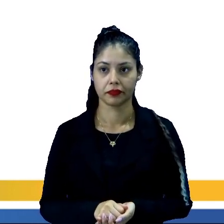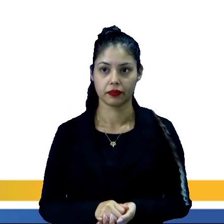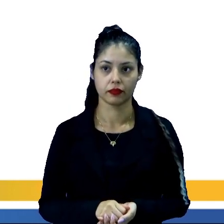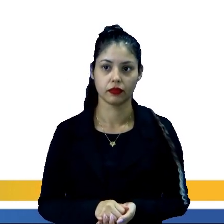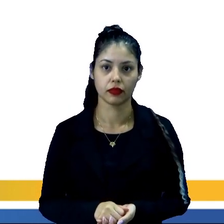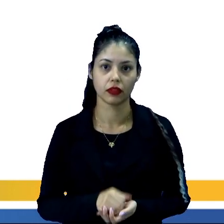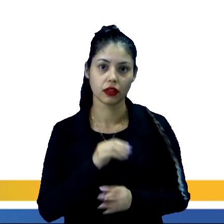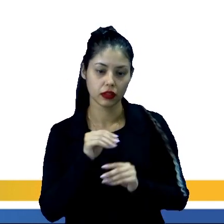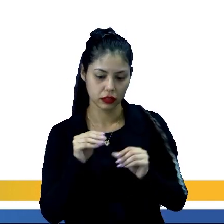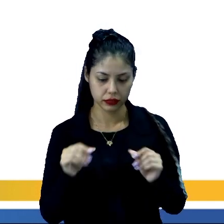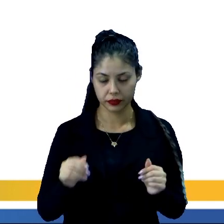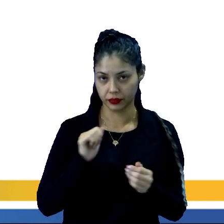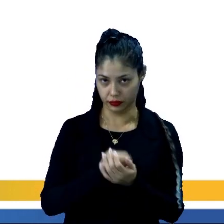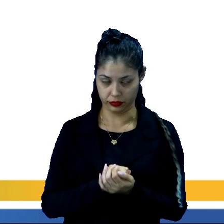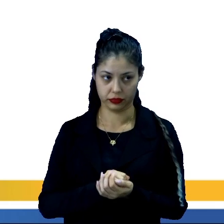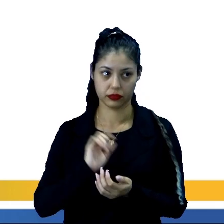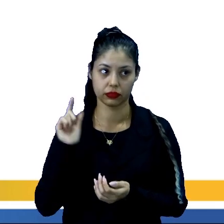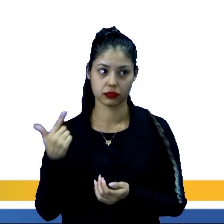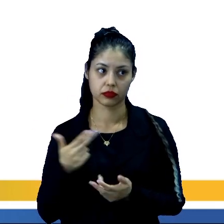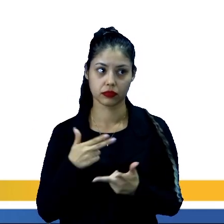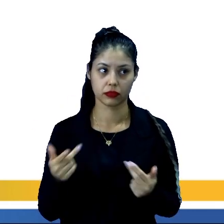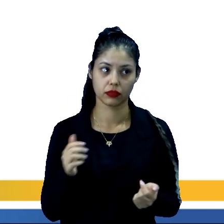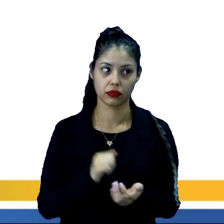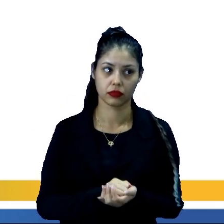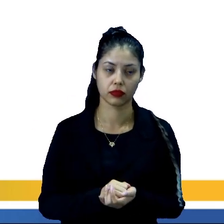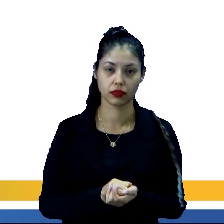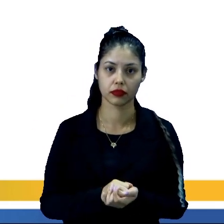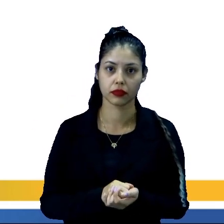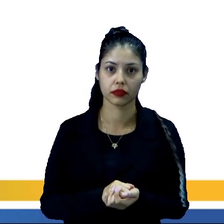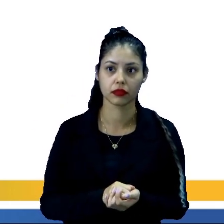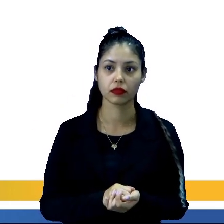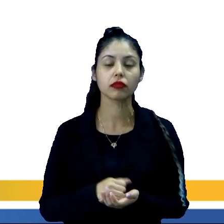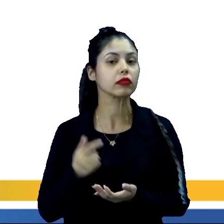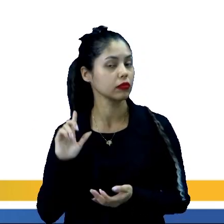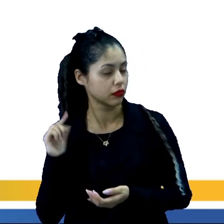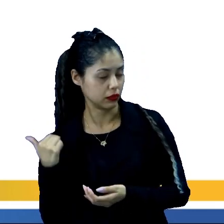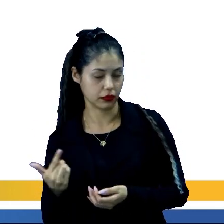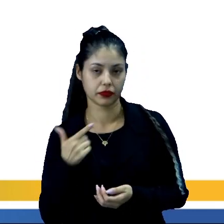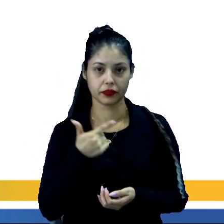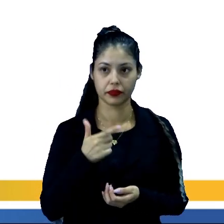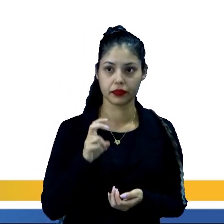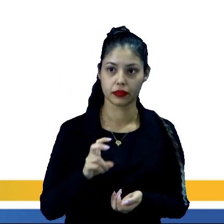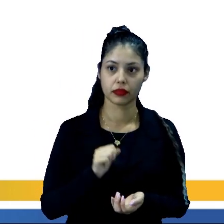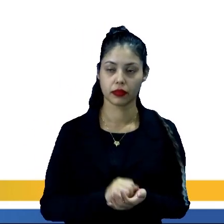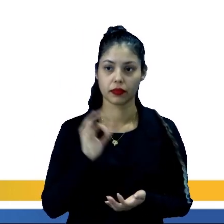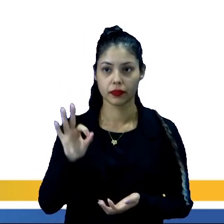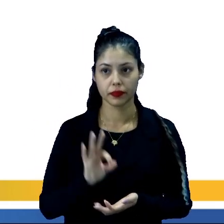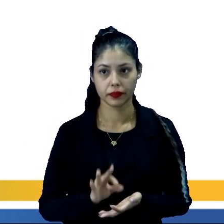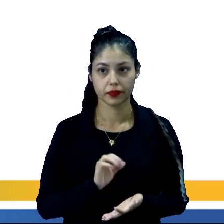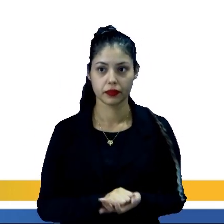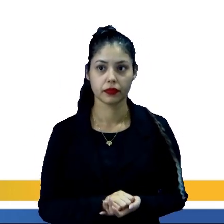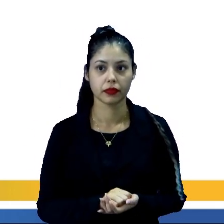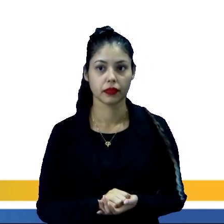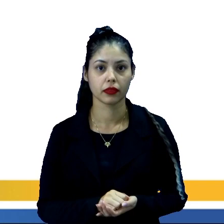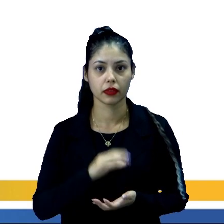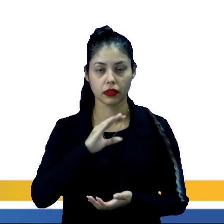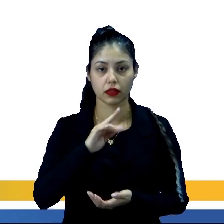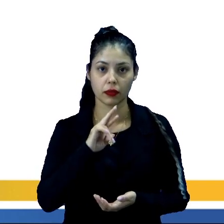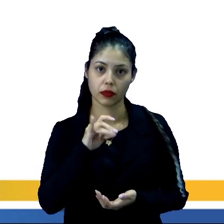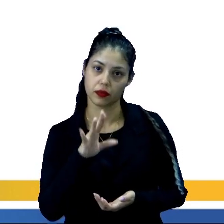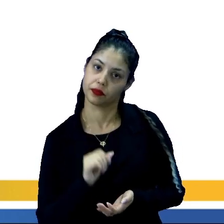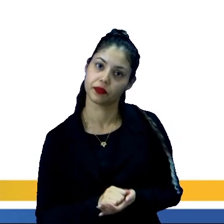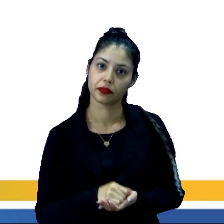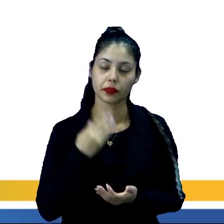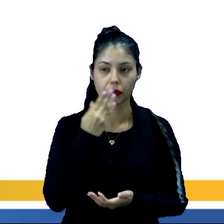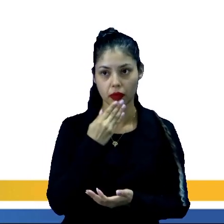ali feijão, grão de bico, de soja ou também a lentilha. E os outros 25% seriam o quê? Os